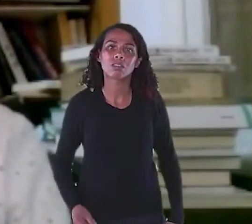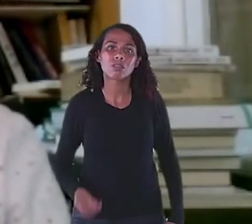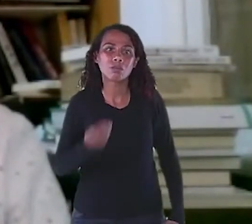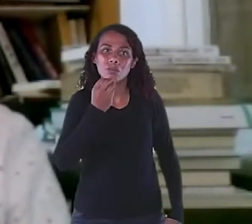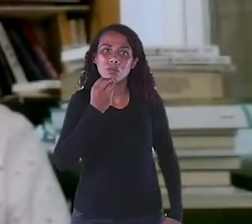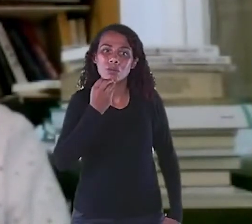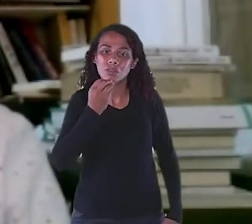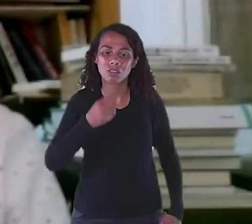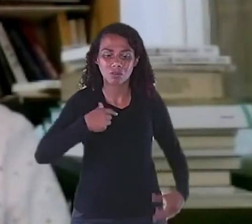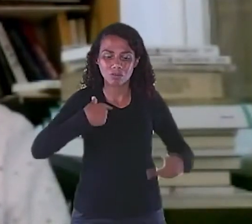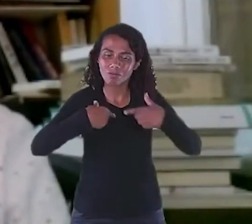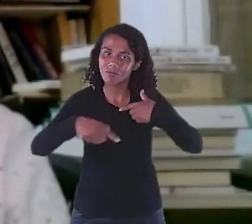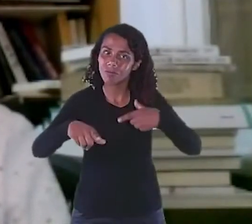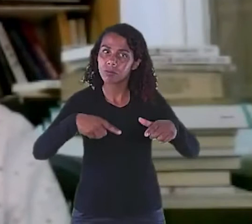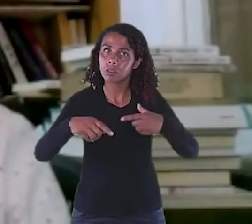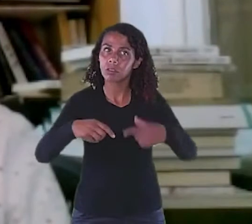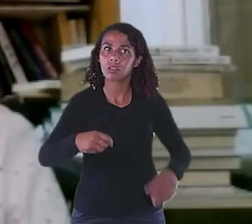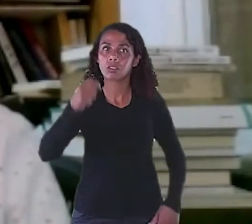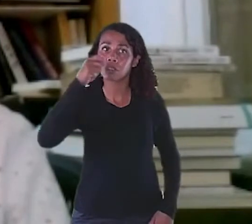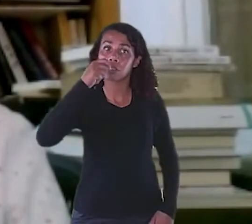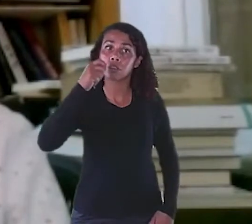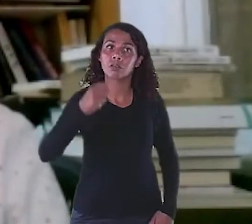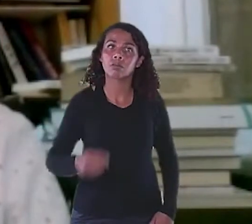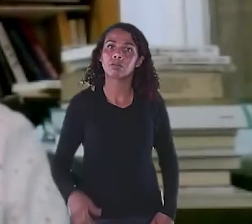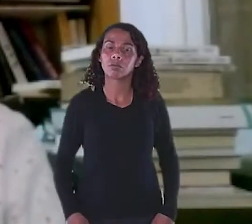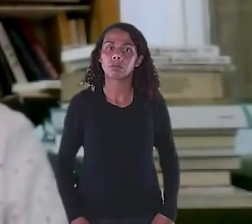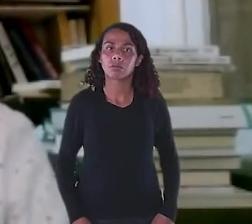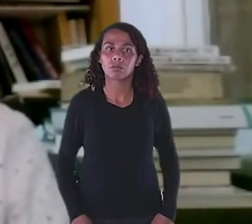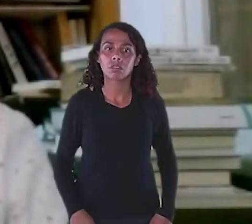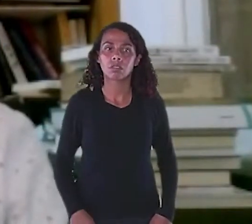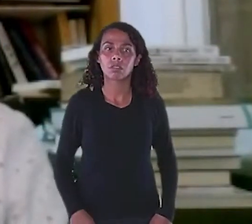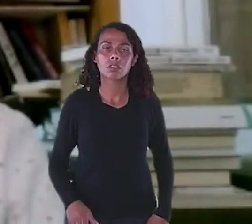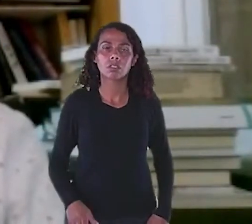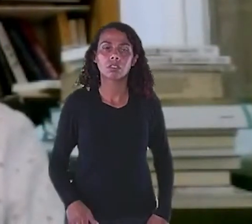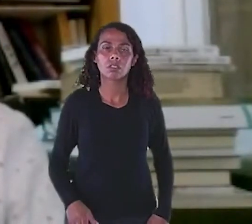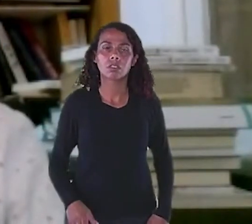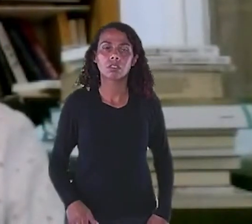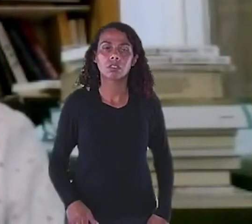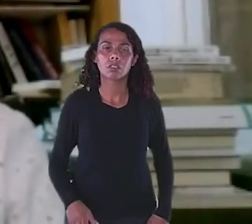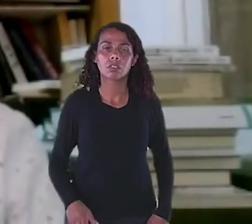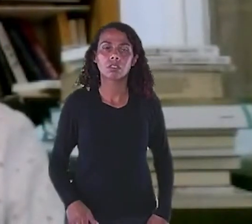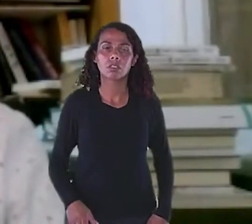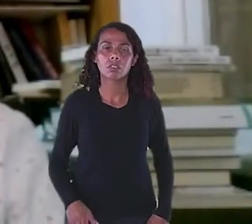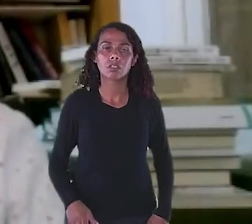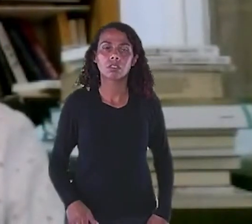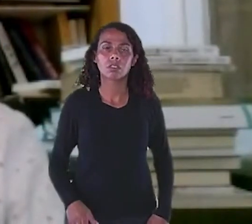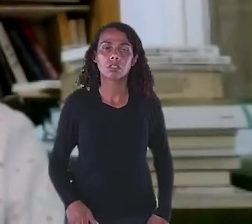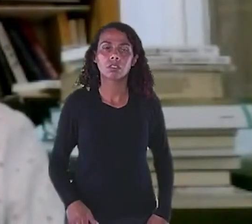Belo Horizonte, que foi o Patrus Ananias, o convidou para ser